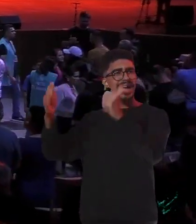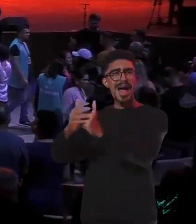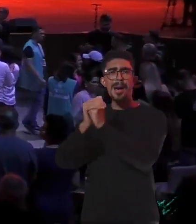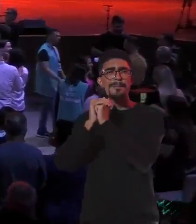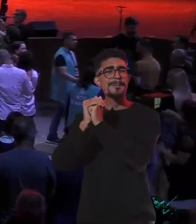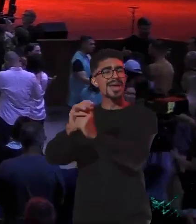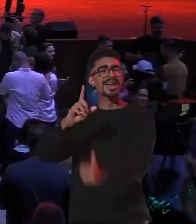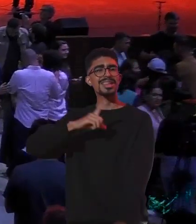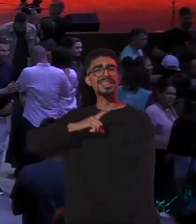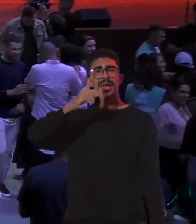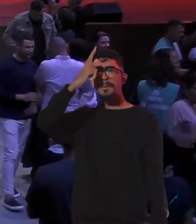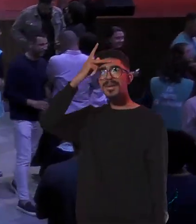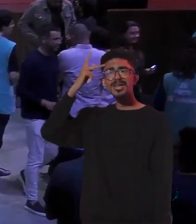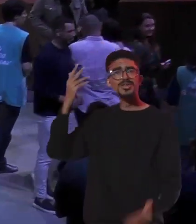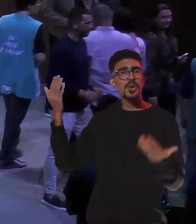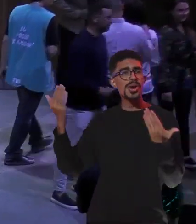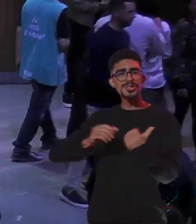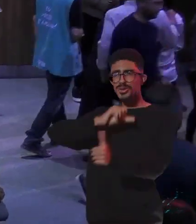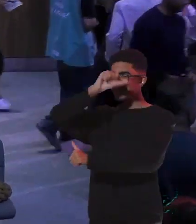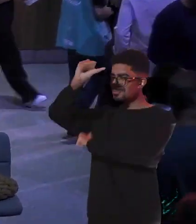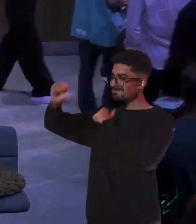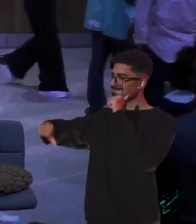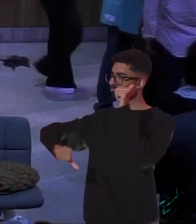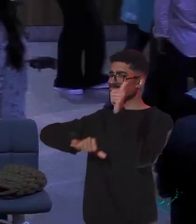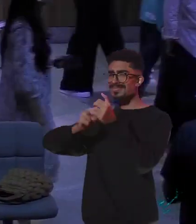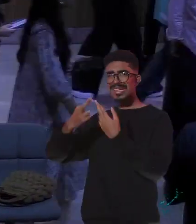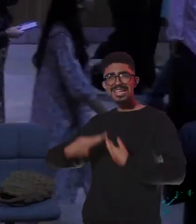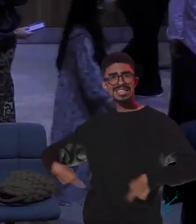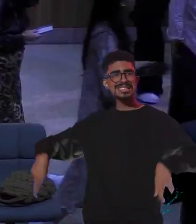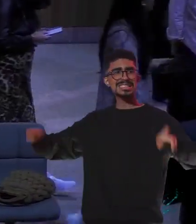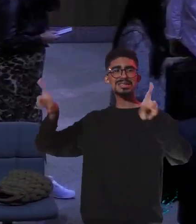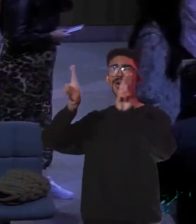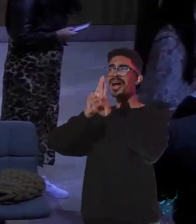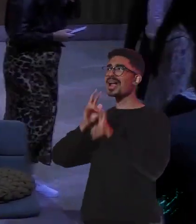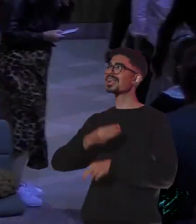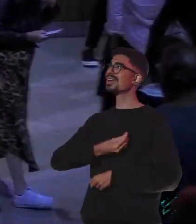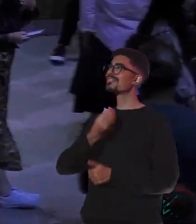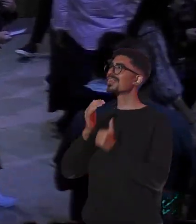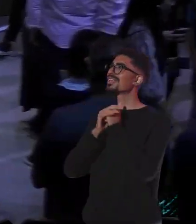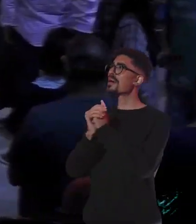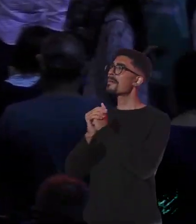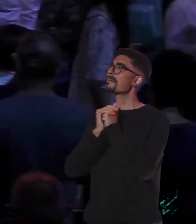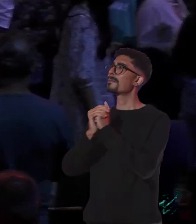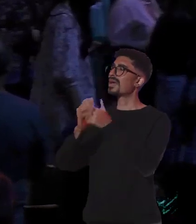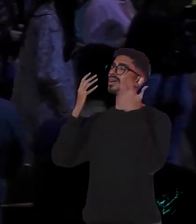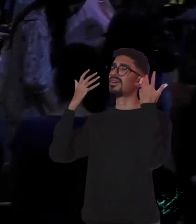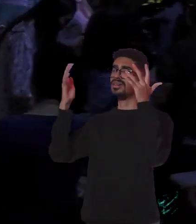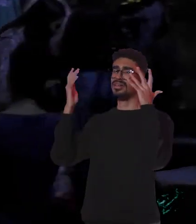de experimentar o prazer que há na presença de Jesus.